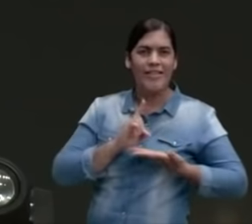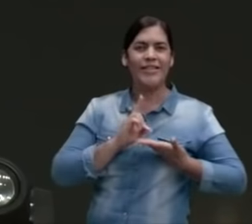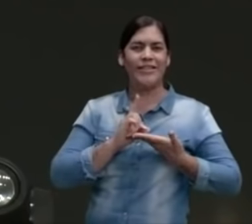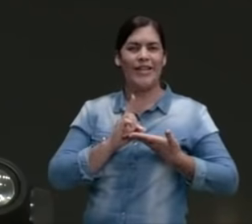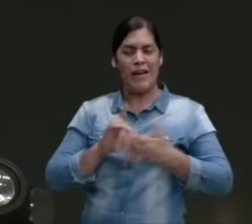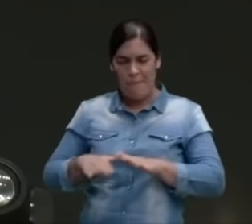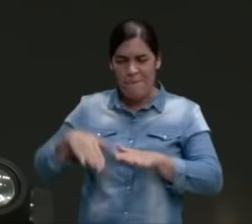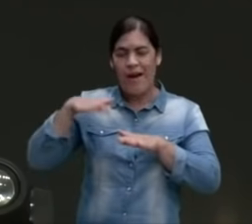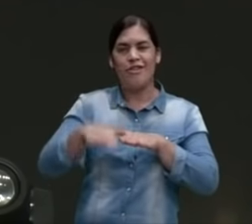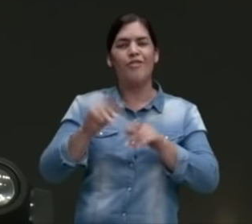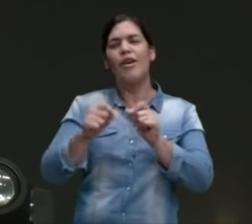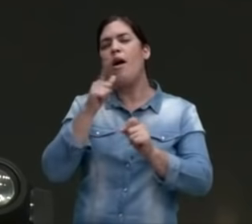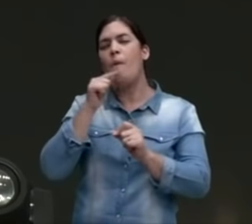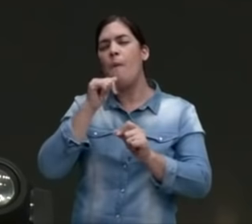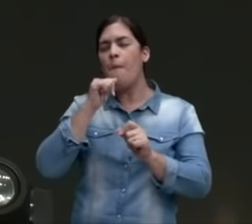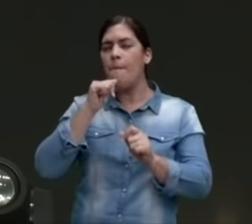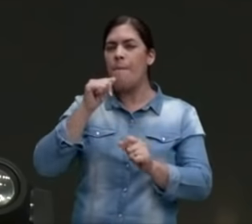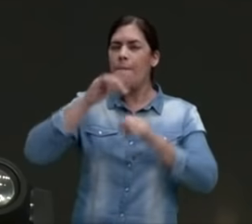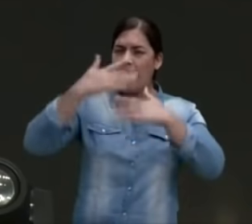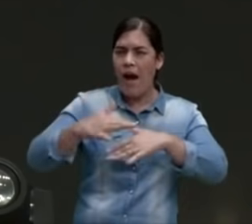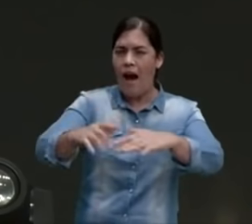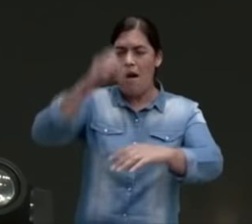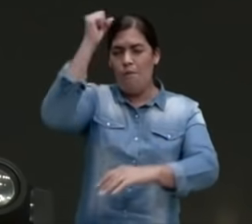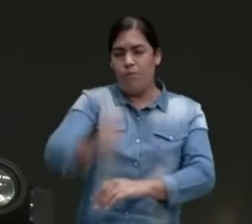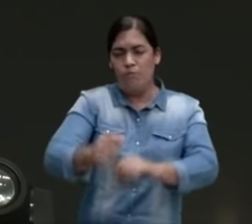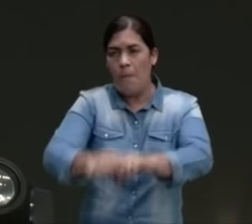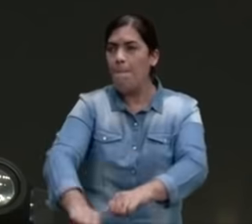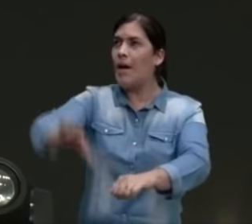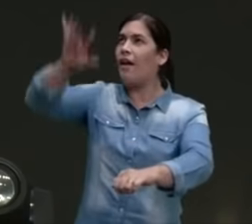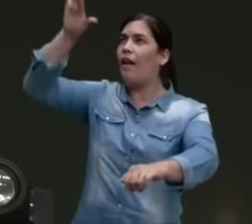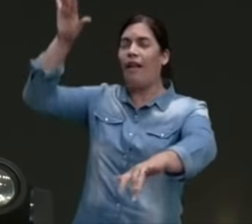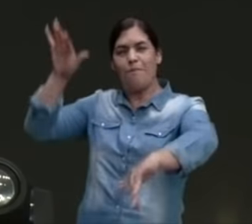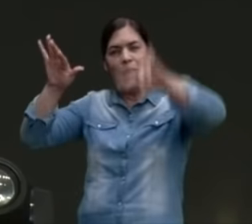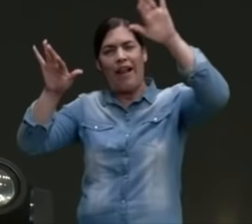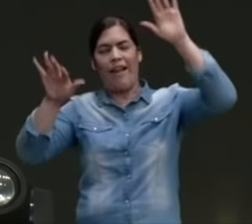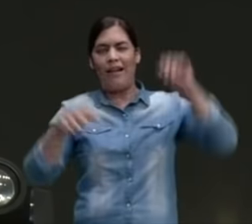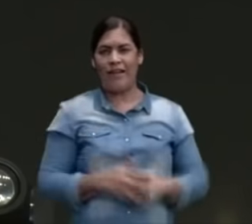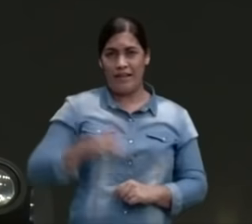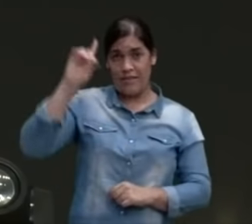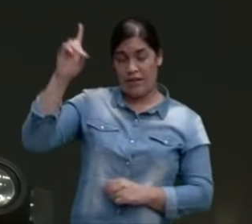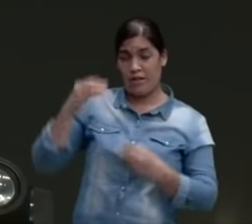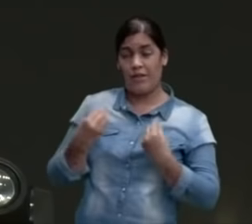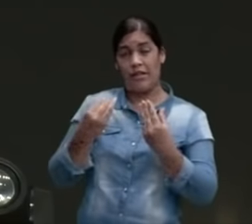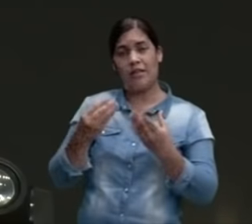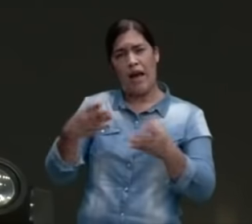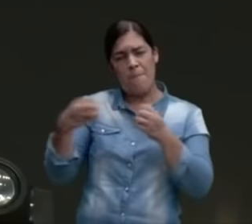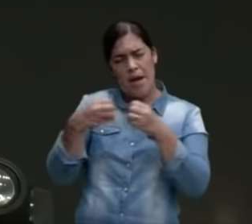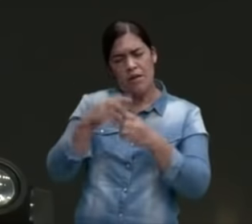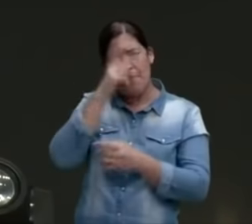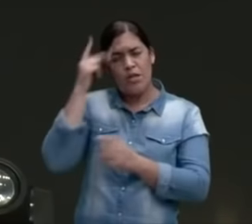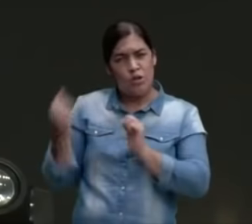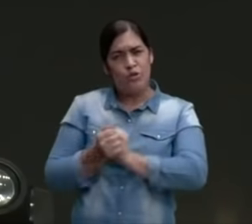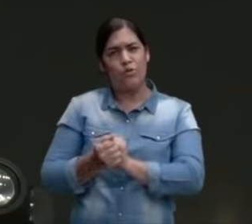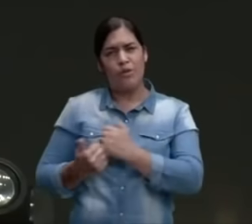abrir. Gradativamente, Deus vai começar a colocar pessoas-chave no seu caminho. Se eu já estou aqui, porque Deus uniu